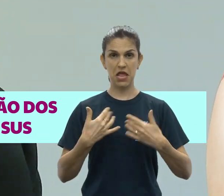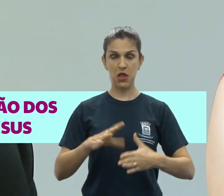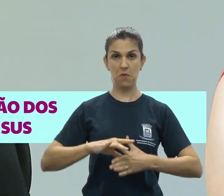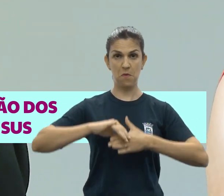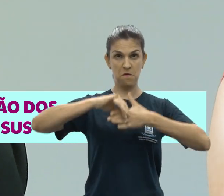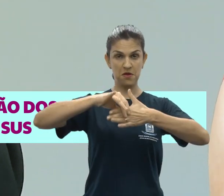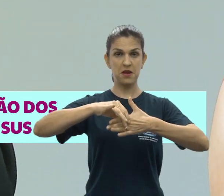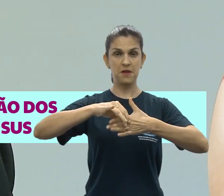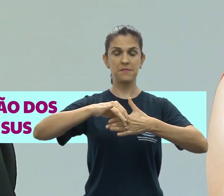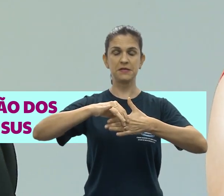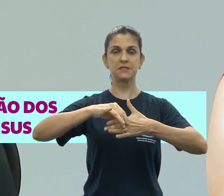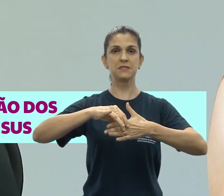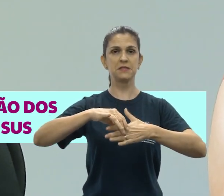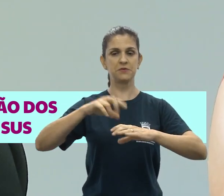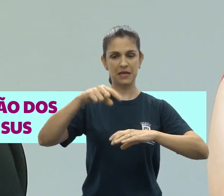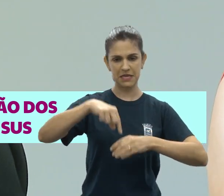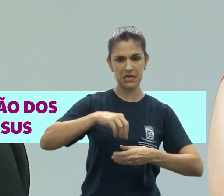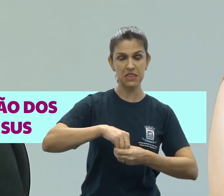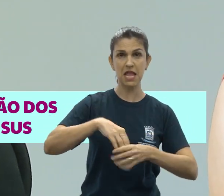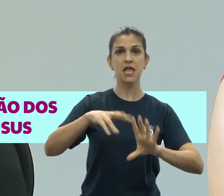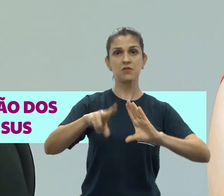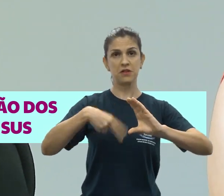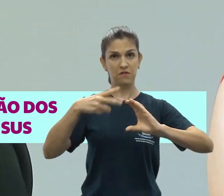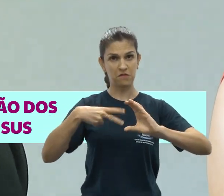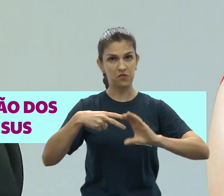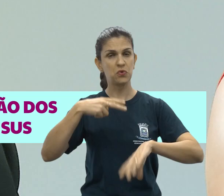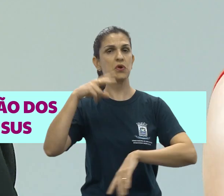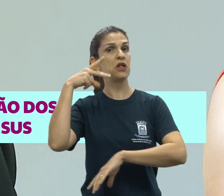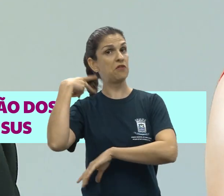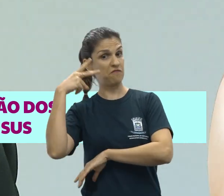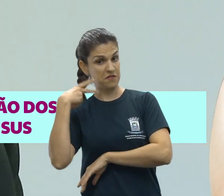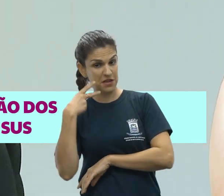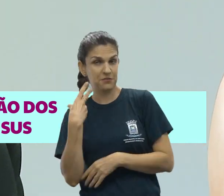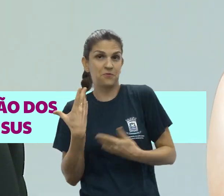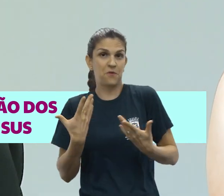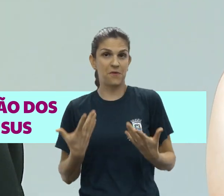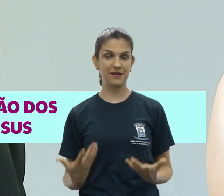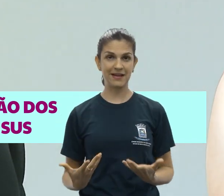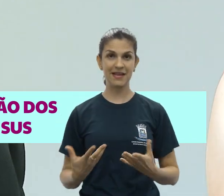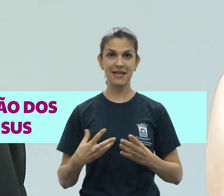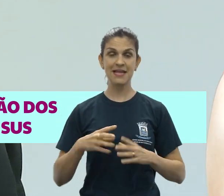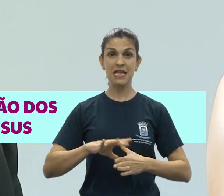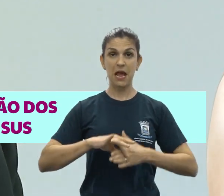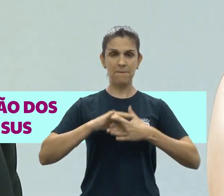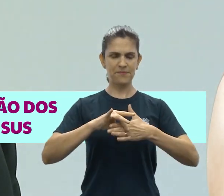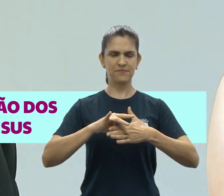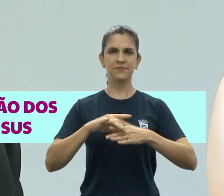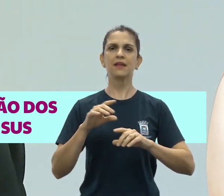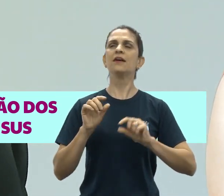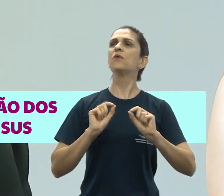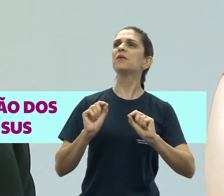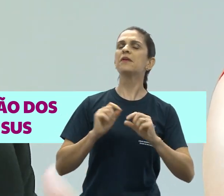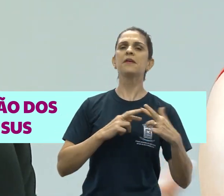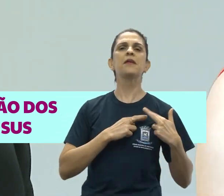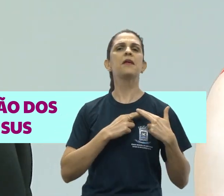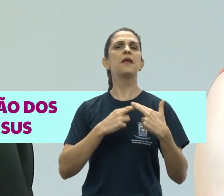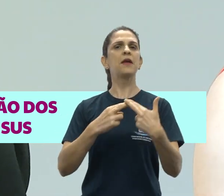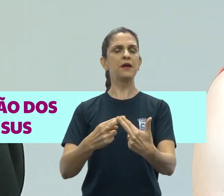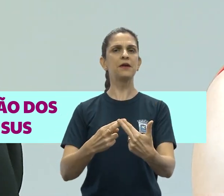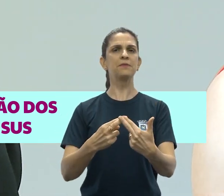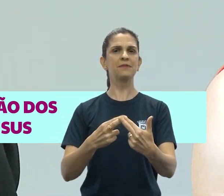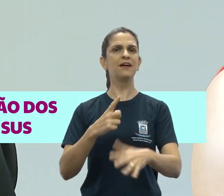da cidade, juntamente com mais outros 28 vereadores, e a gente tem a responsabilidade de também, como,